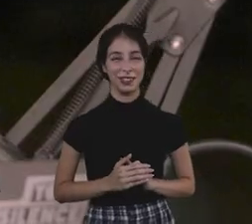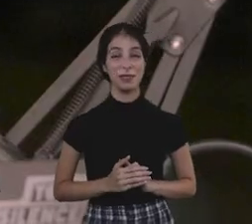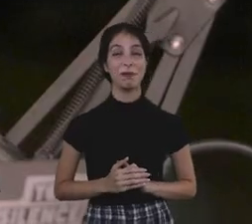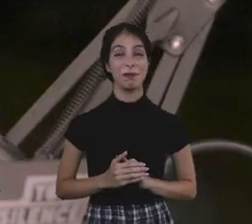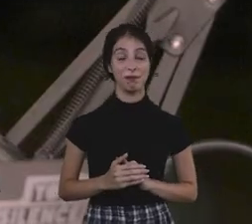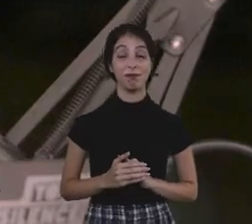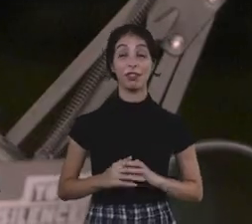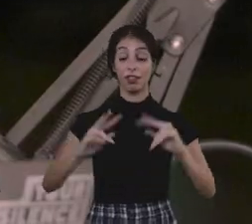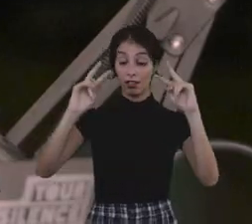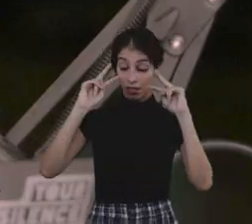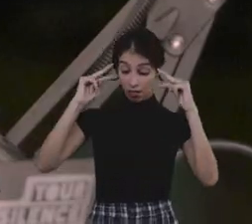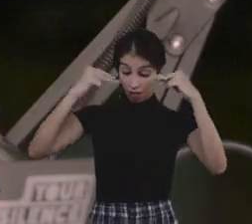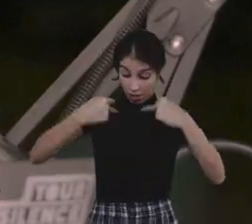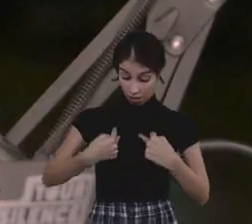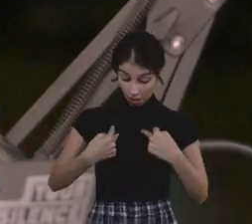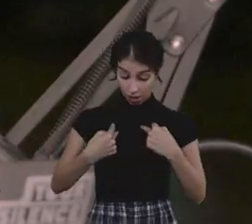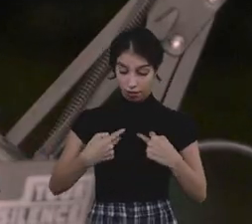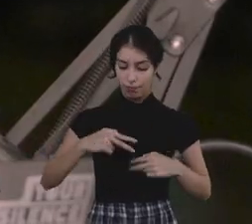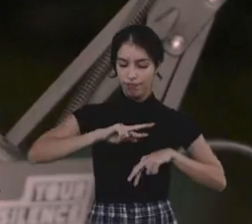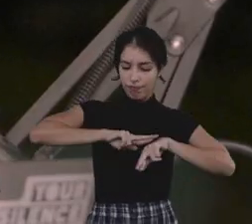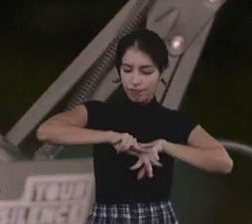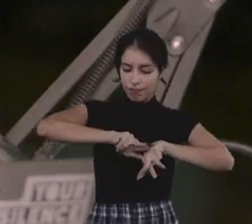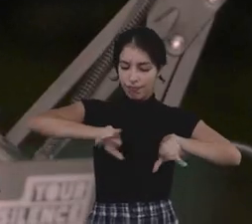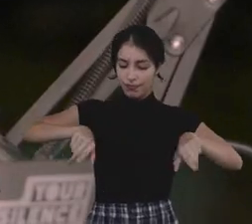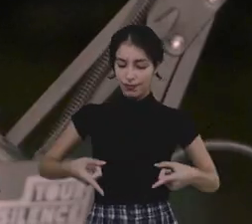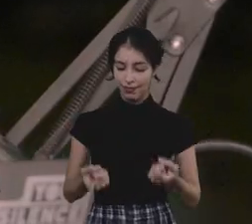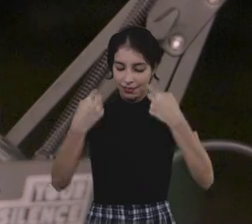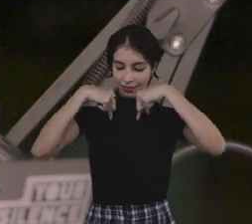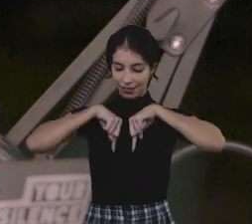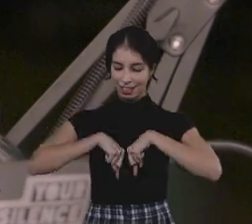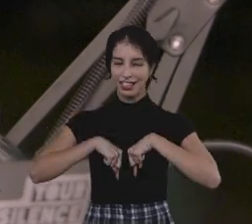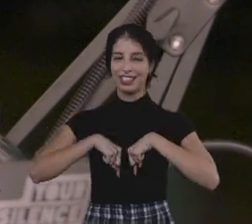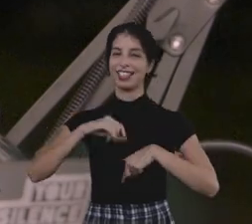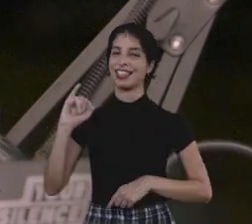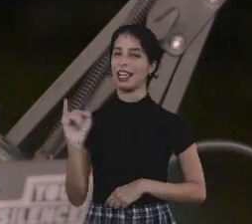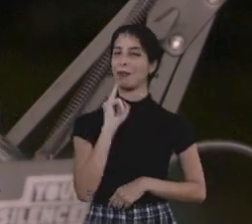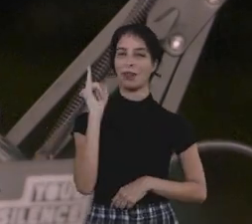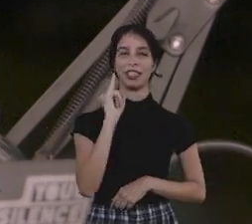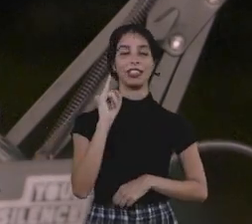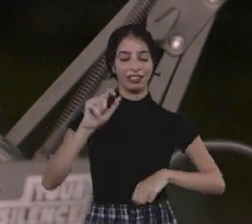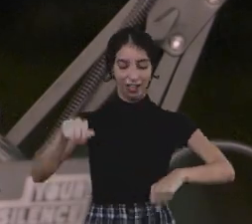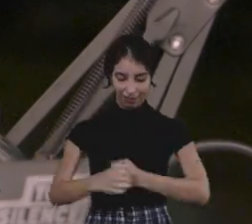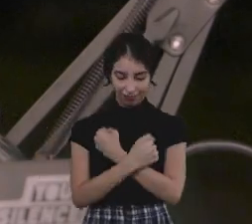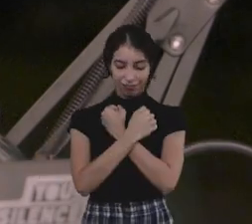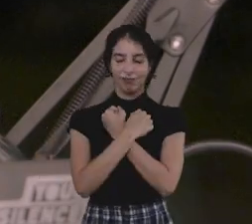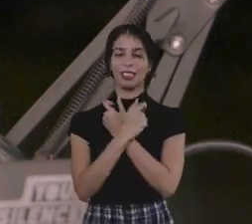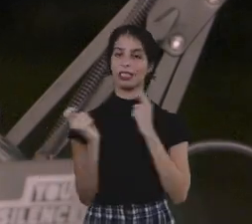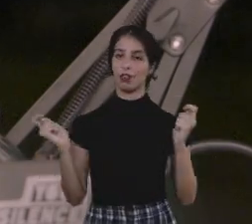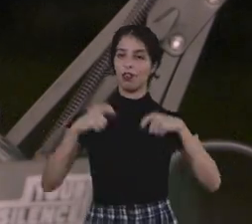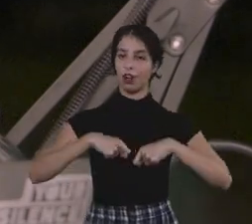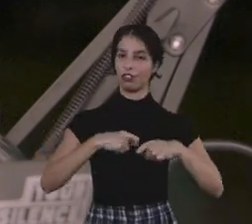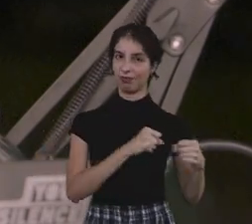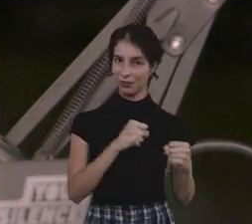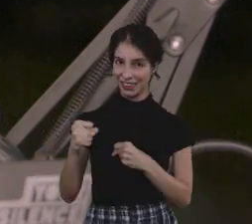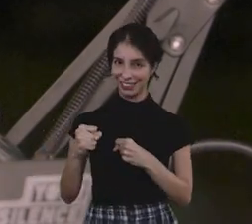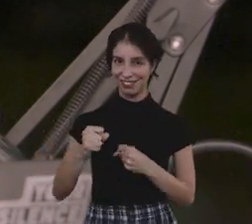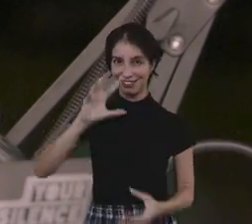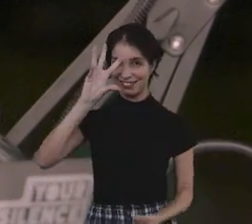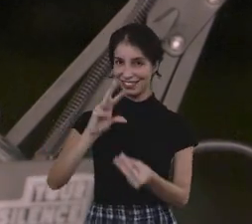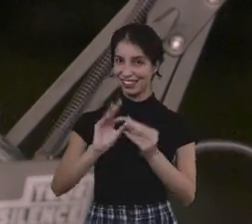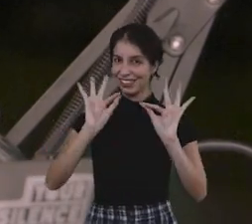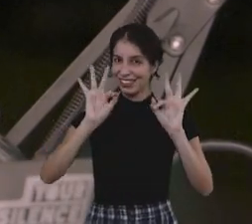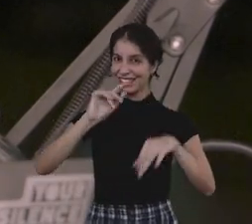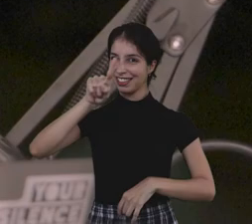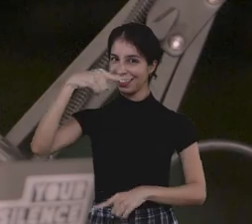Obrigada reconhecer a nossa pluralidade e multiplicidade é abraçar a nossa potência eu fico por